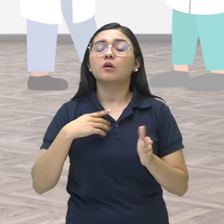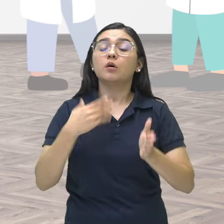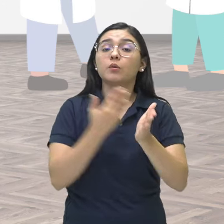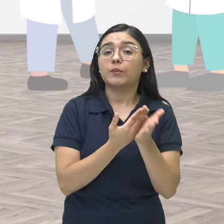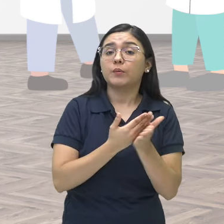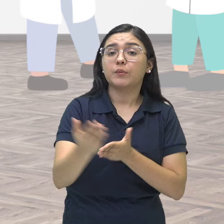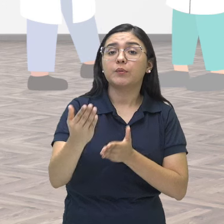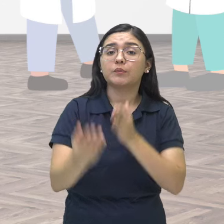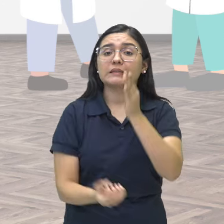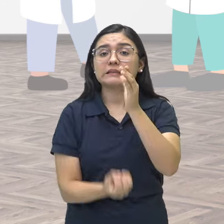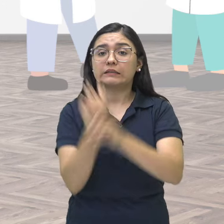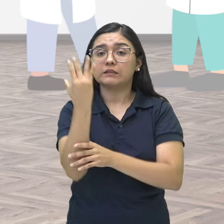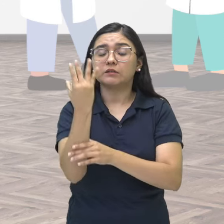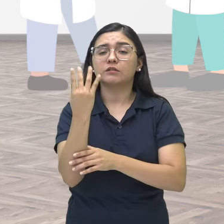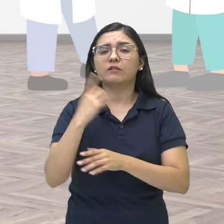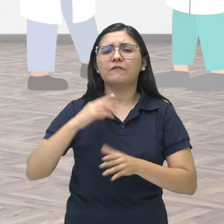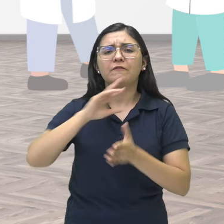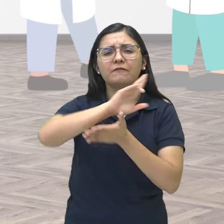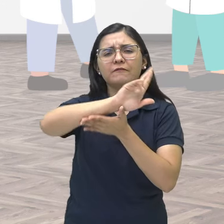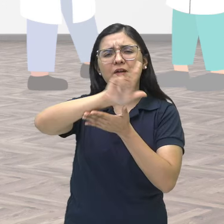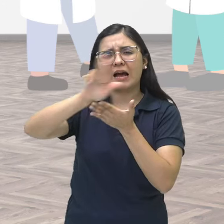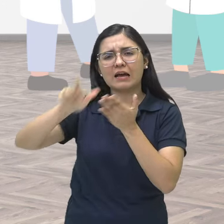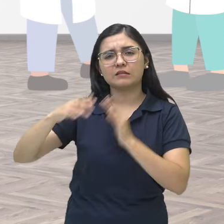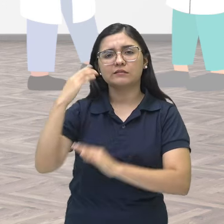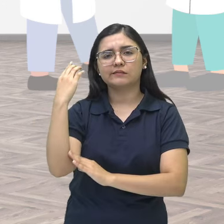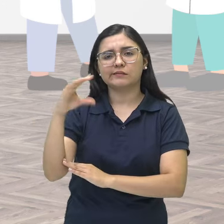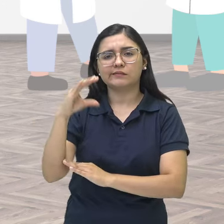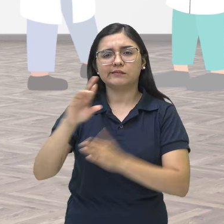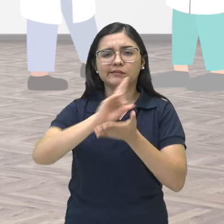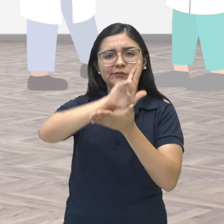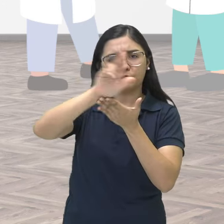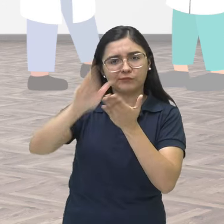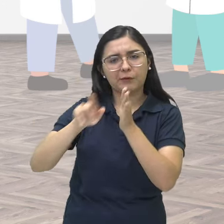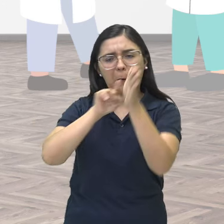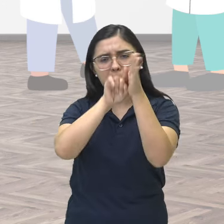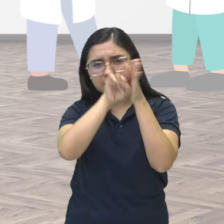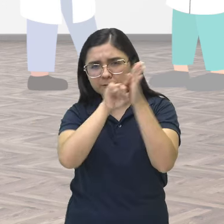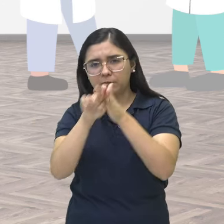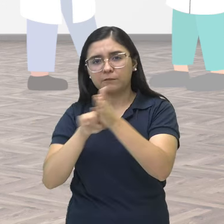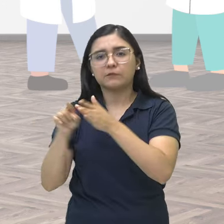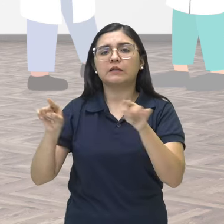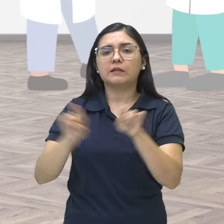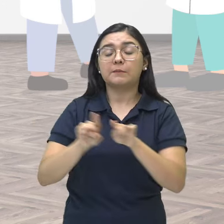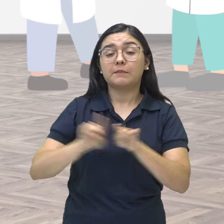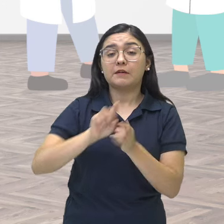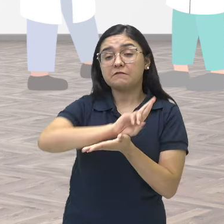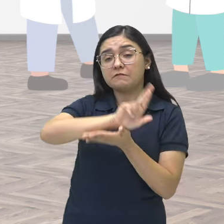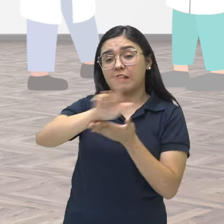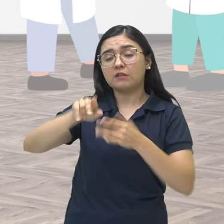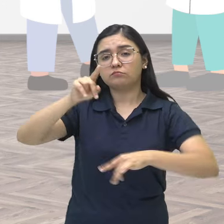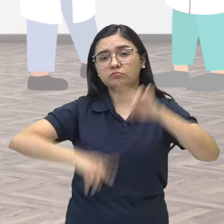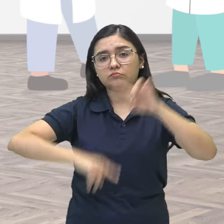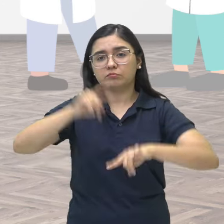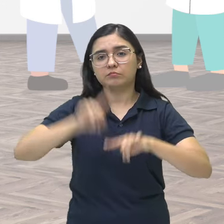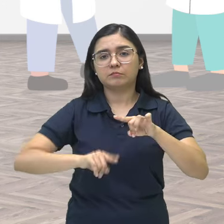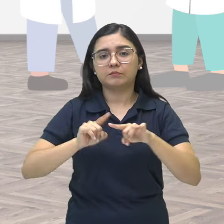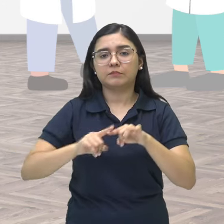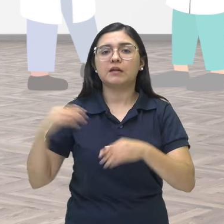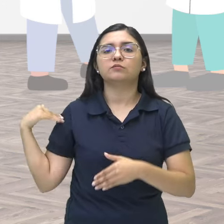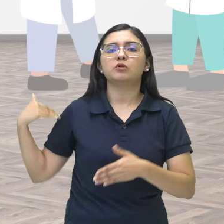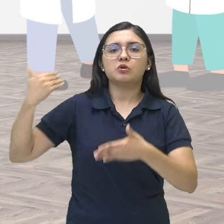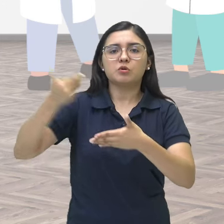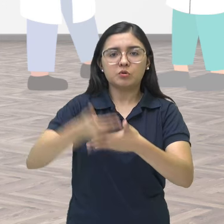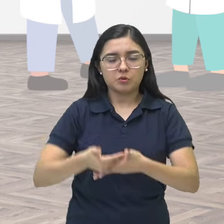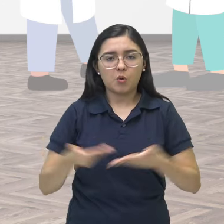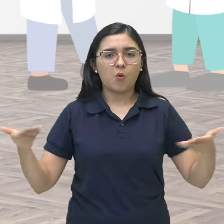aí várias ciências, surgiram várias pesquisas, surgiram vários produtos para chegar aqui à